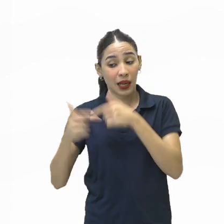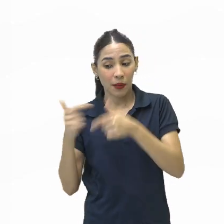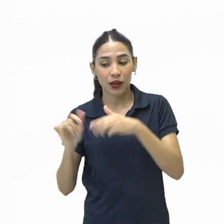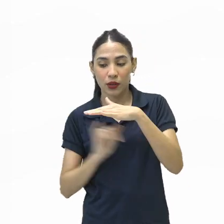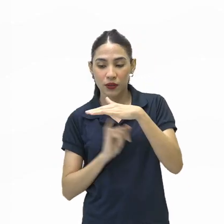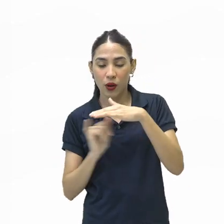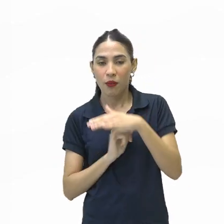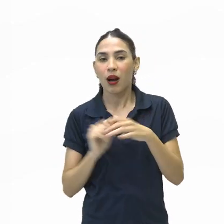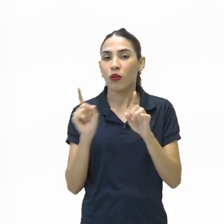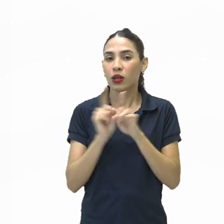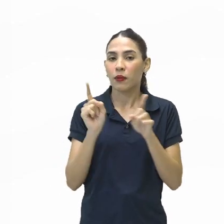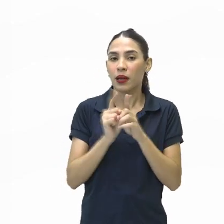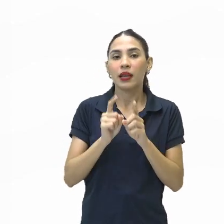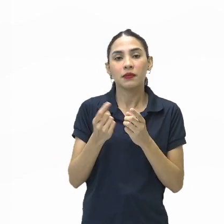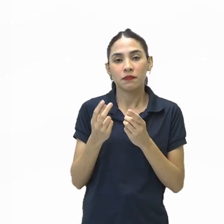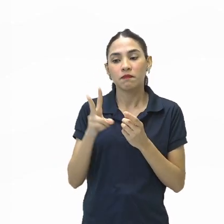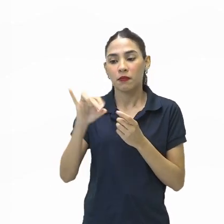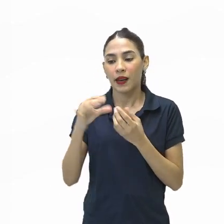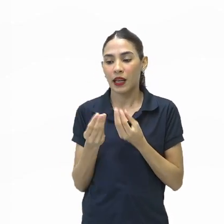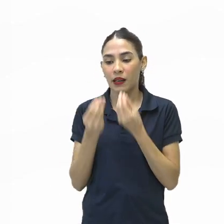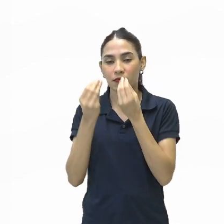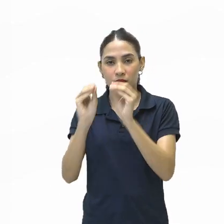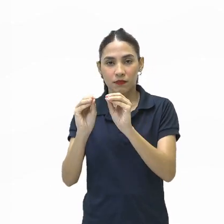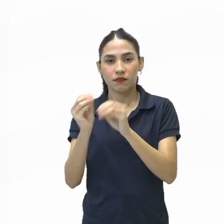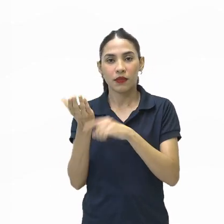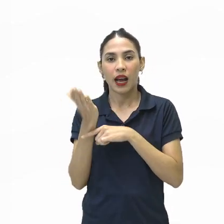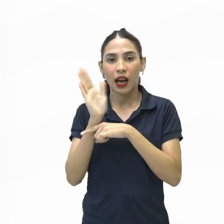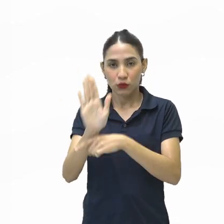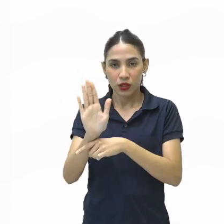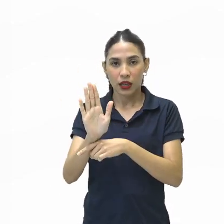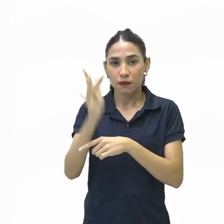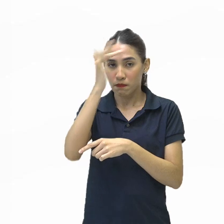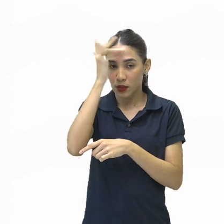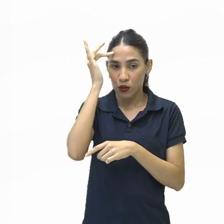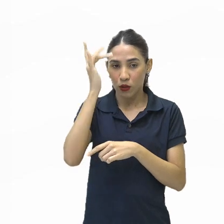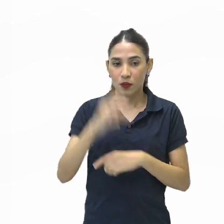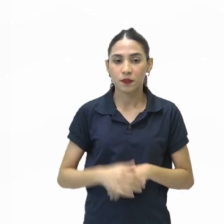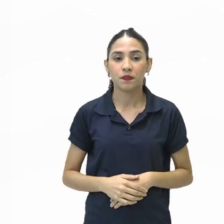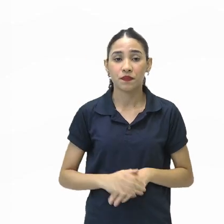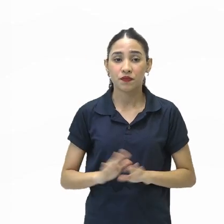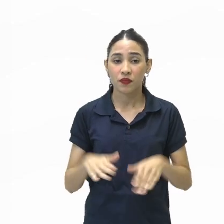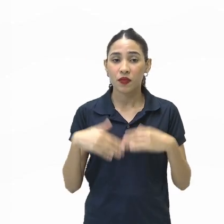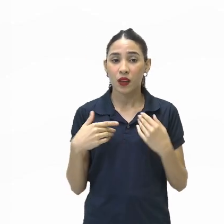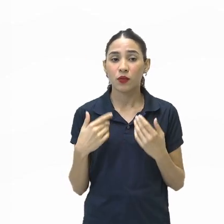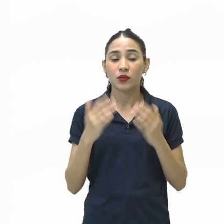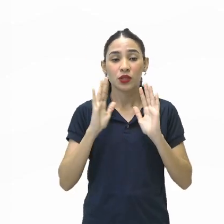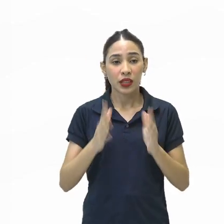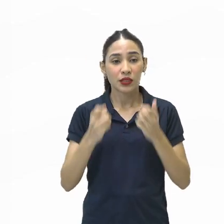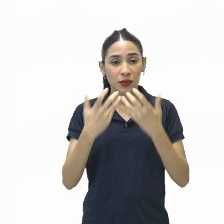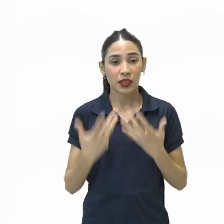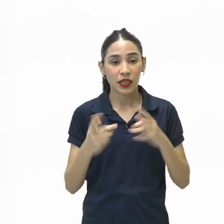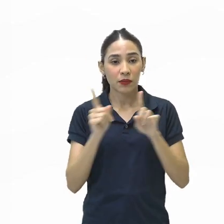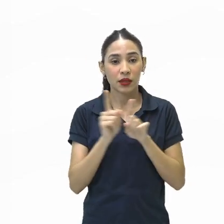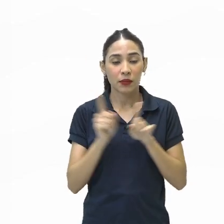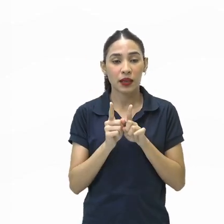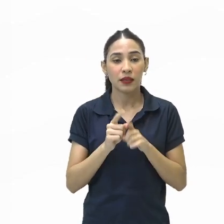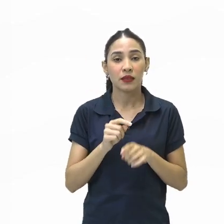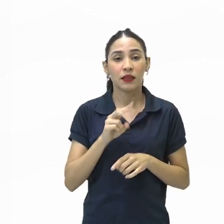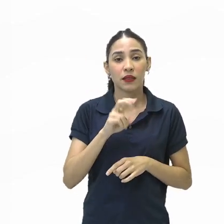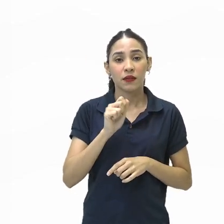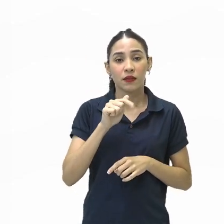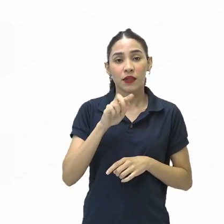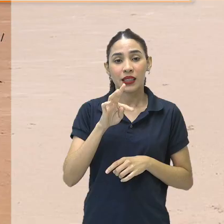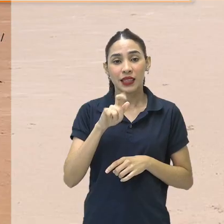informal, ele acaba abrangendo uma maior parte de pessoas. Então, a gente já falou aqui sobre essas